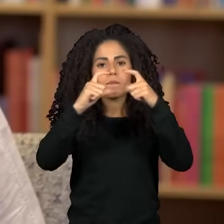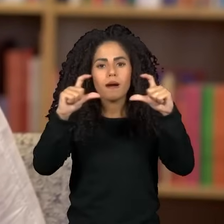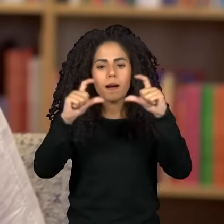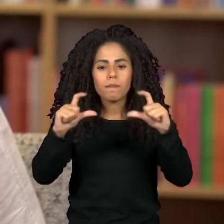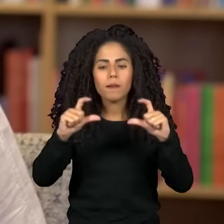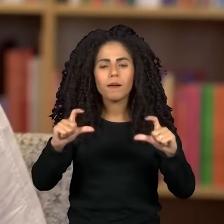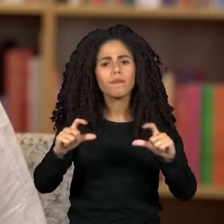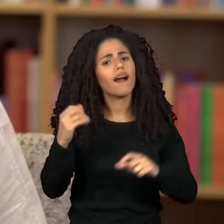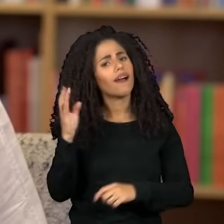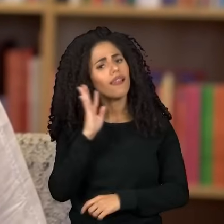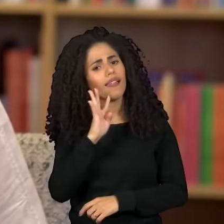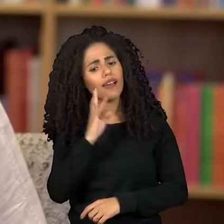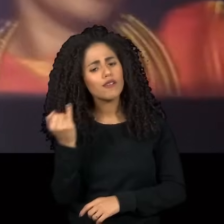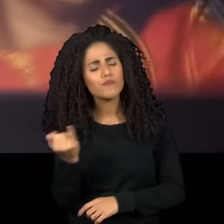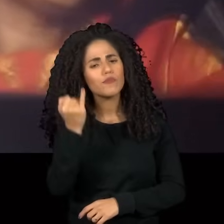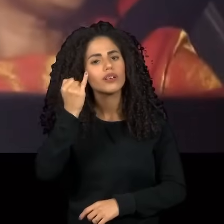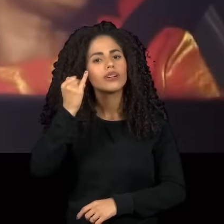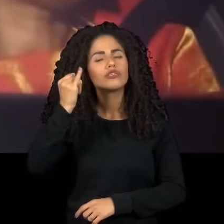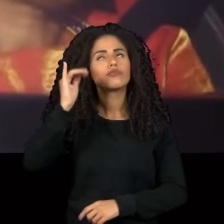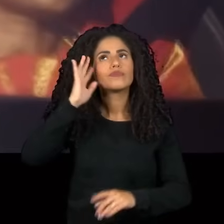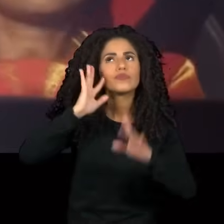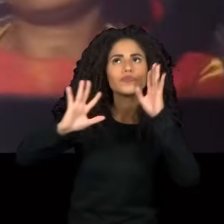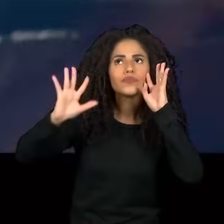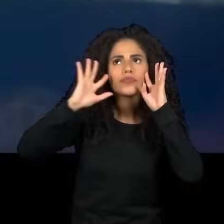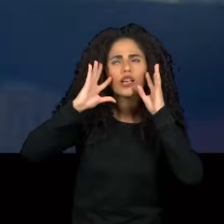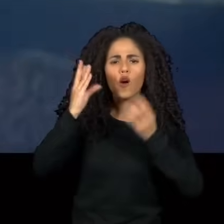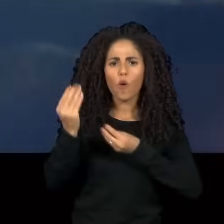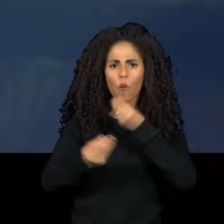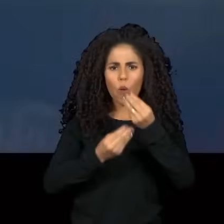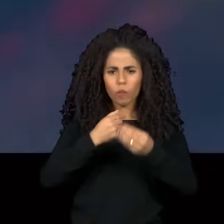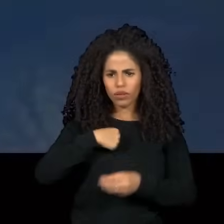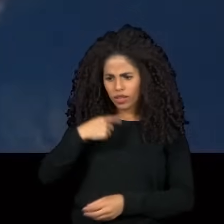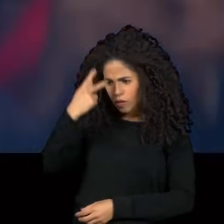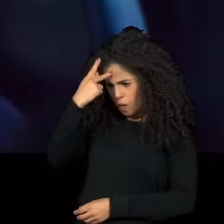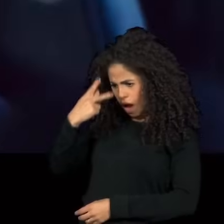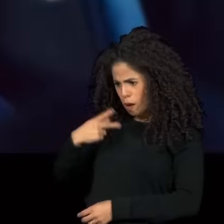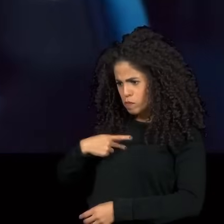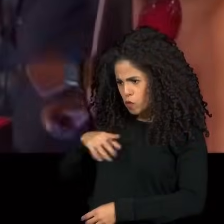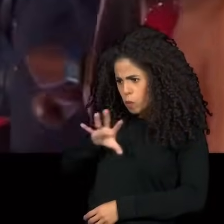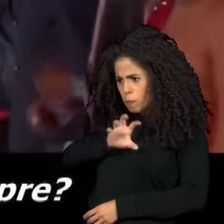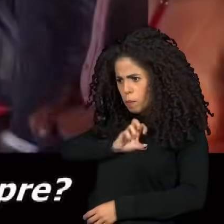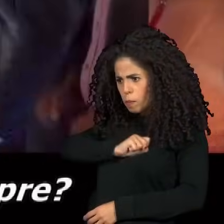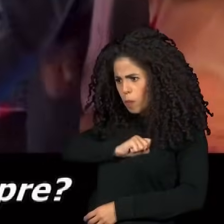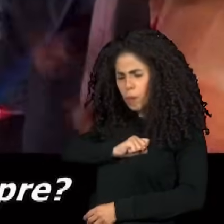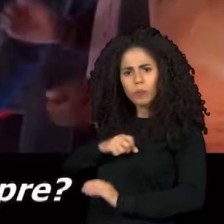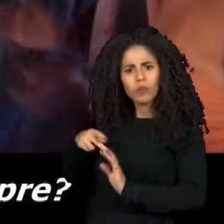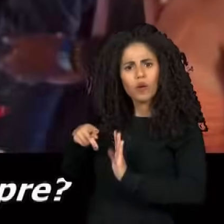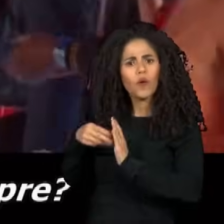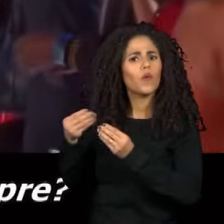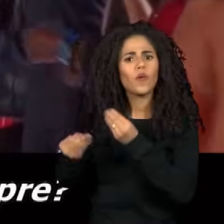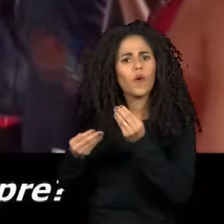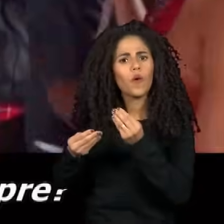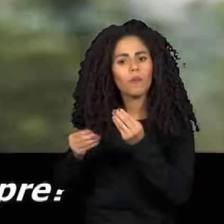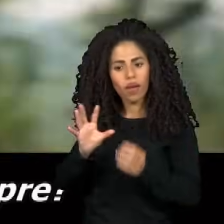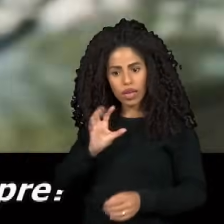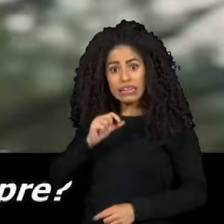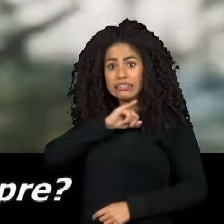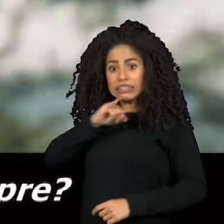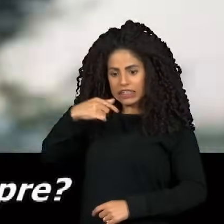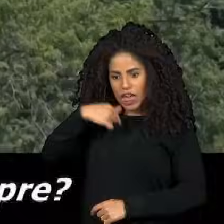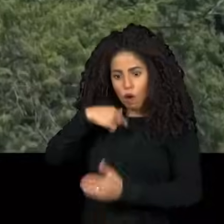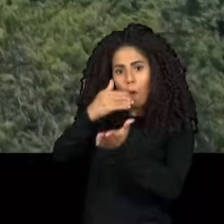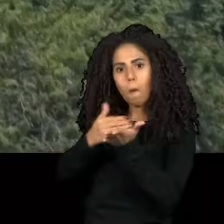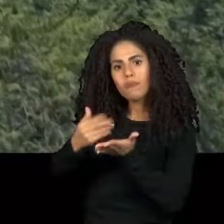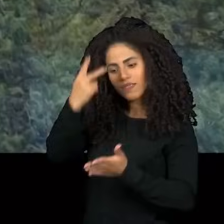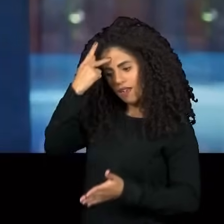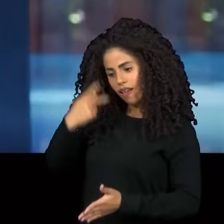isso que é legal, como eu disse, pensar como é que eu posso me amar e aí, a partir daí, eu vou amar os outros, né? A partir do momento que eu